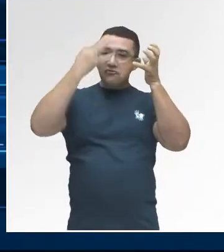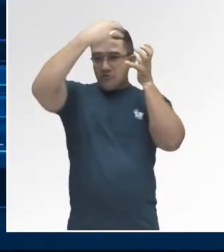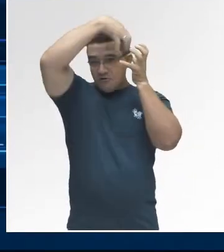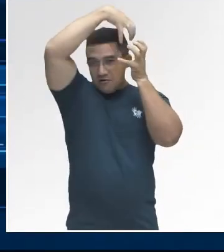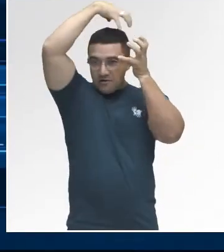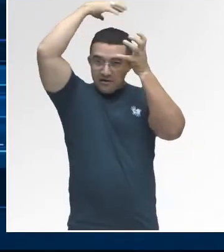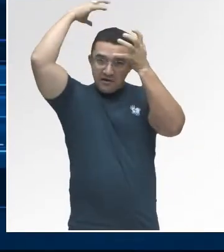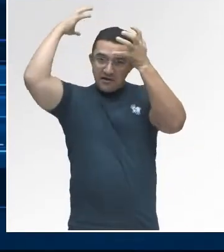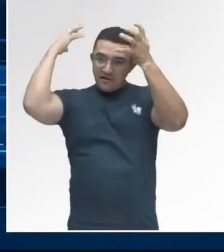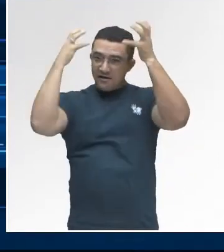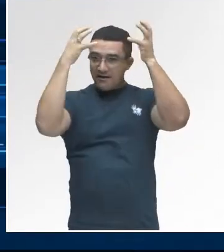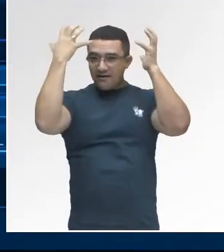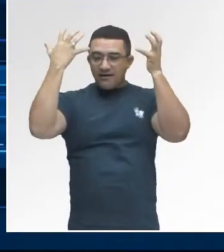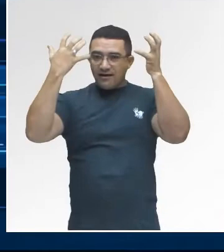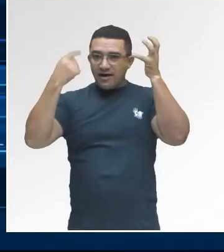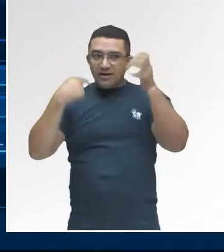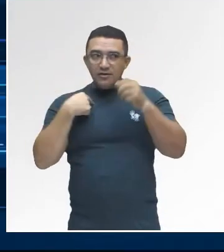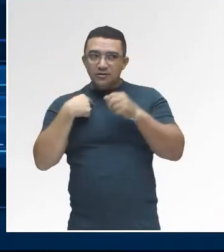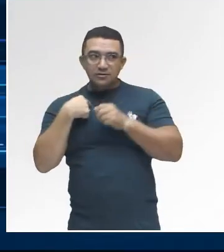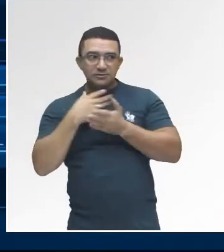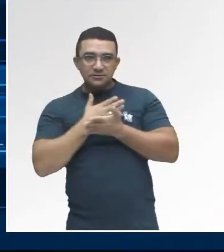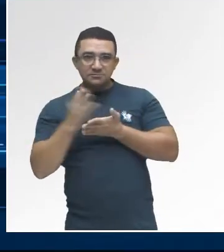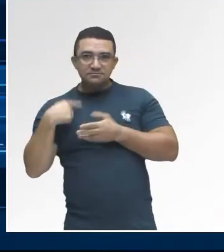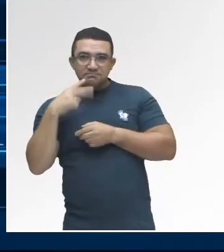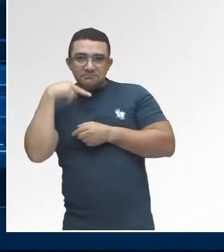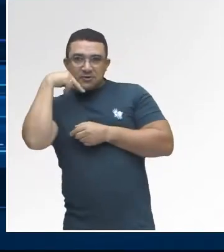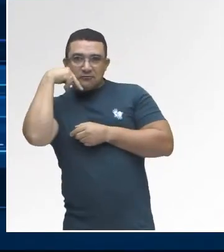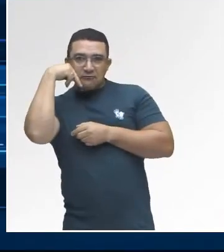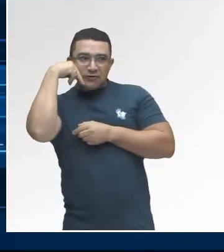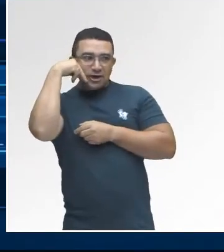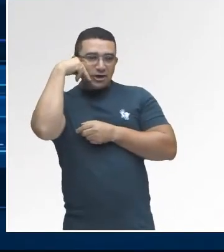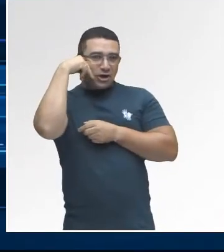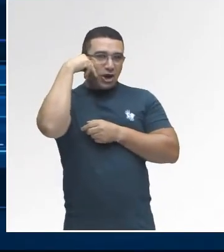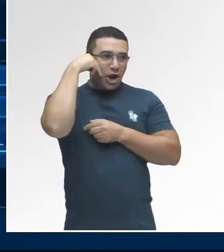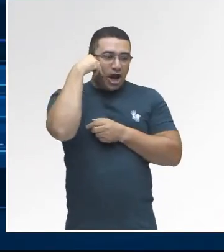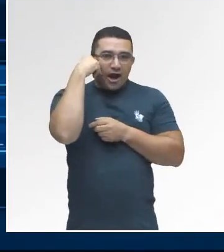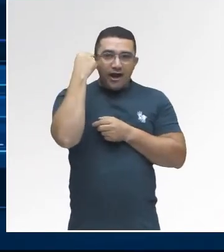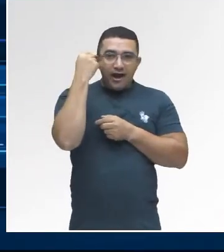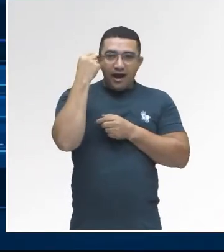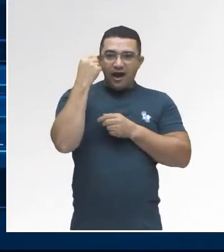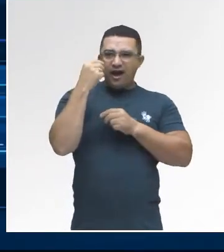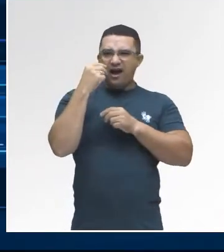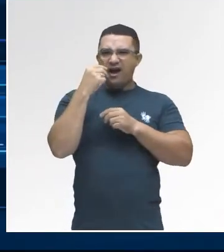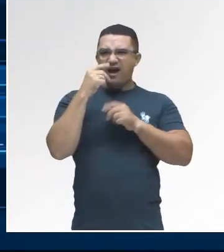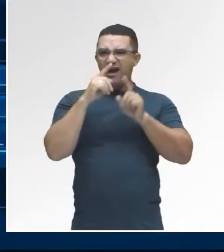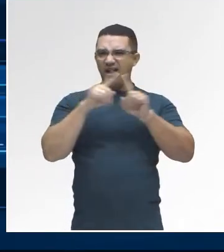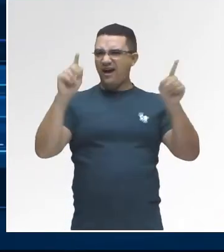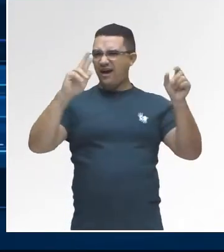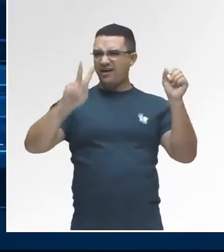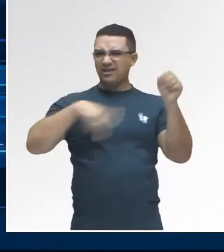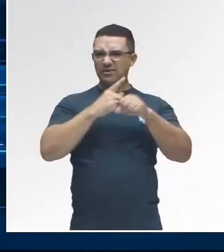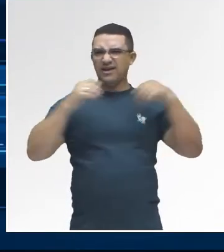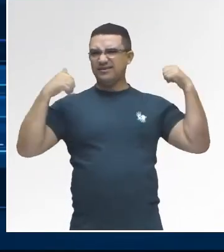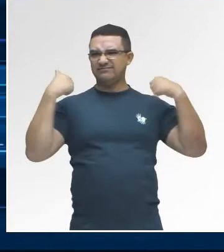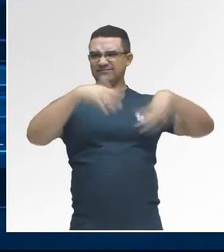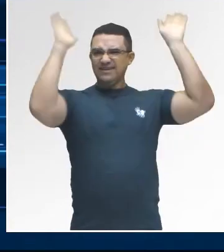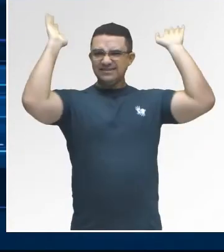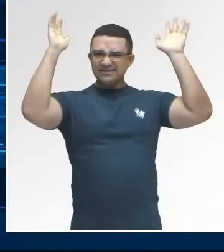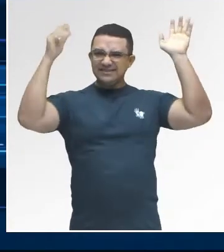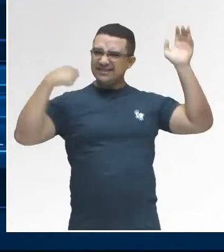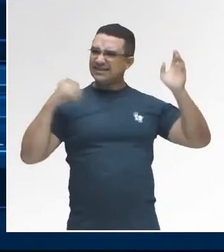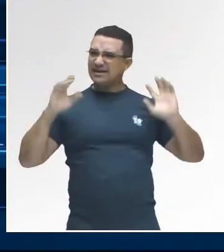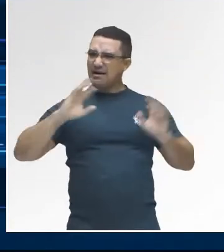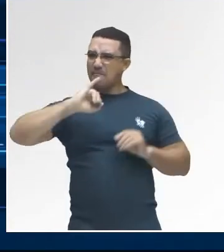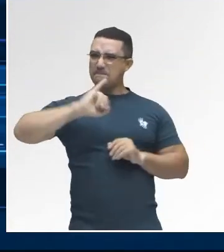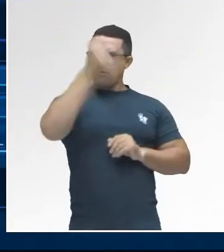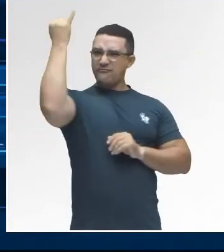no começo eu fiquei com vergonha, né? Fiquei toda errada. Mas depois, sabe, professor, eu tava lá mesmo, né? Uhum. Aproveitei a